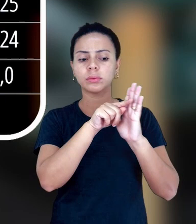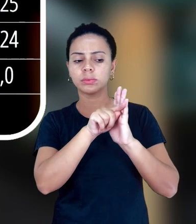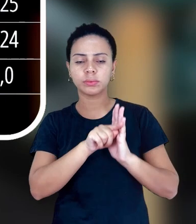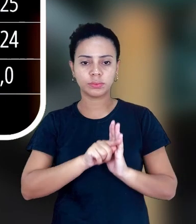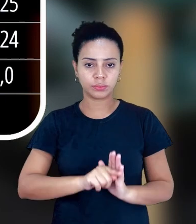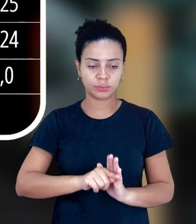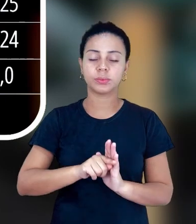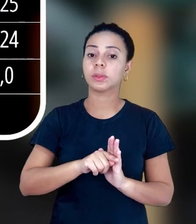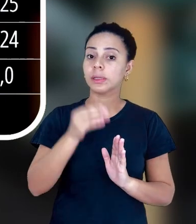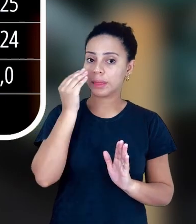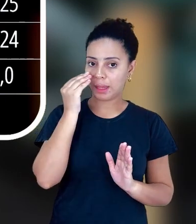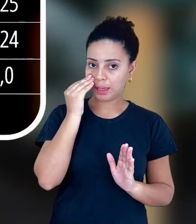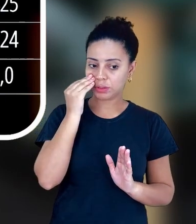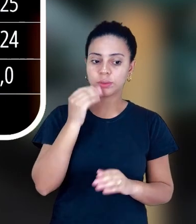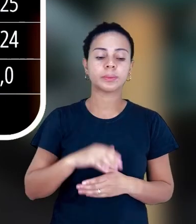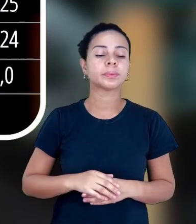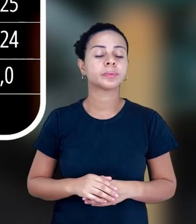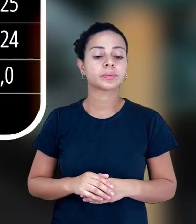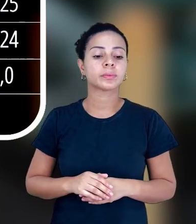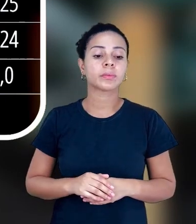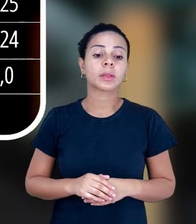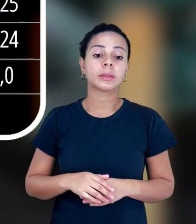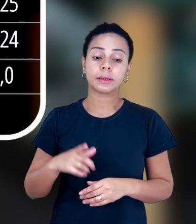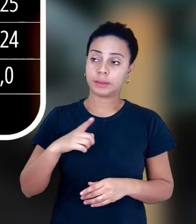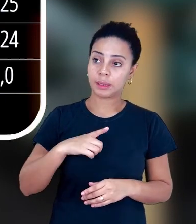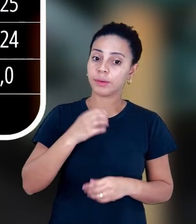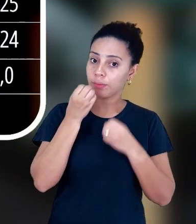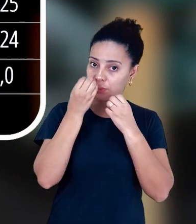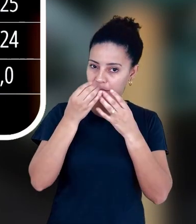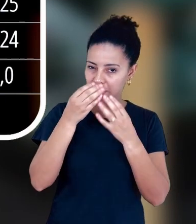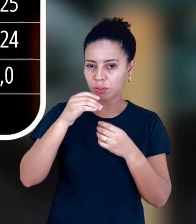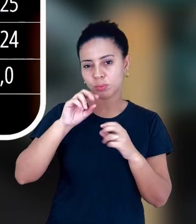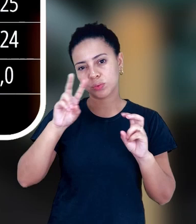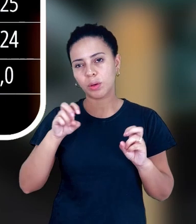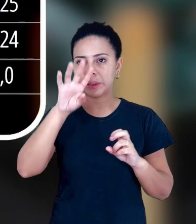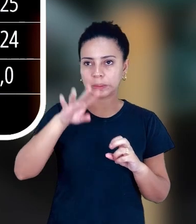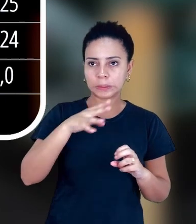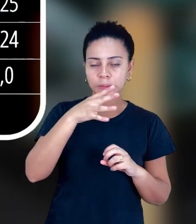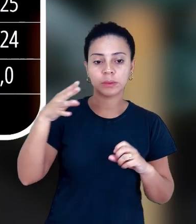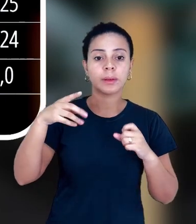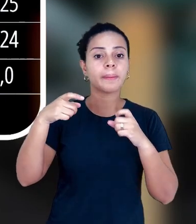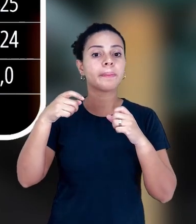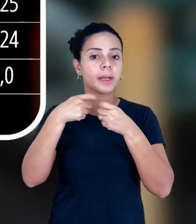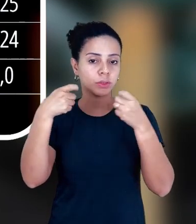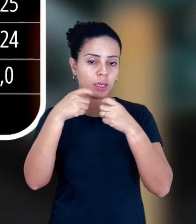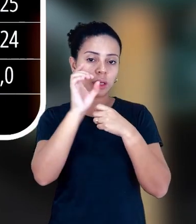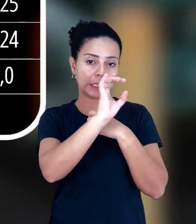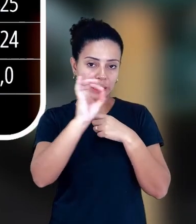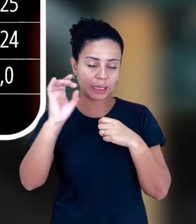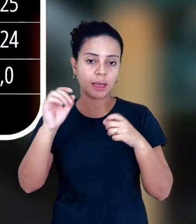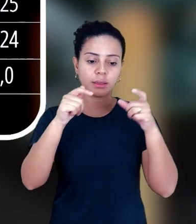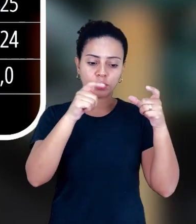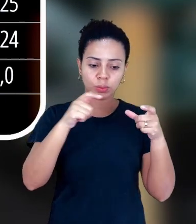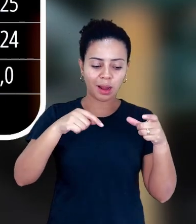do ensaio executado neste vídeo, utilizaremos os dados obtidos para a determinação do teor de umidade de cada ponto